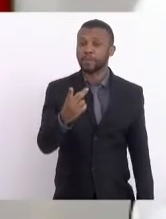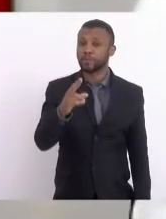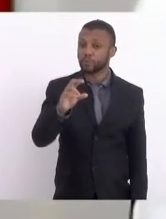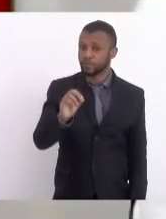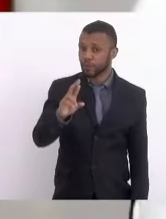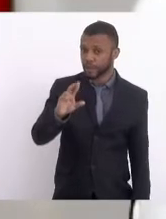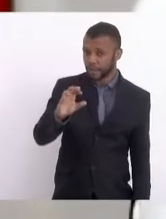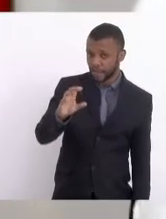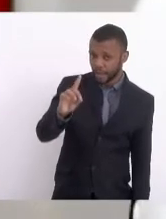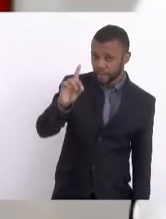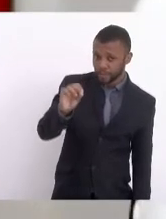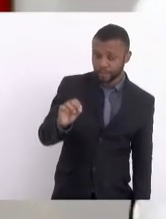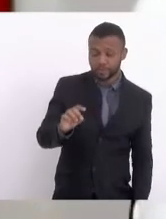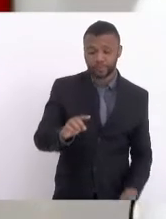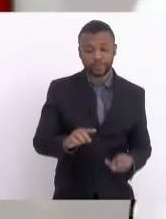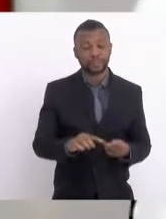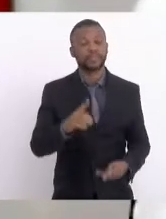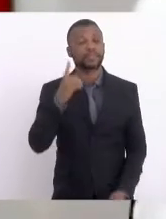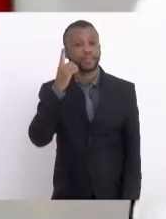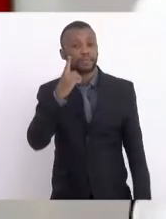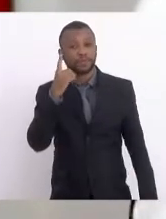deputado Chico Machado,